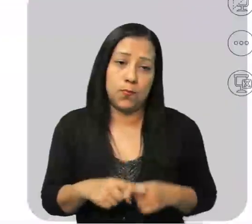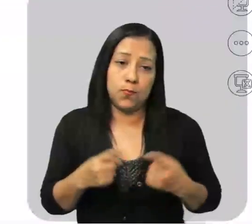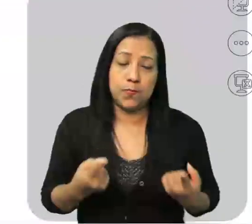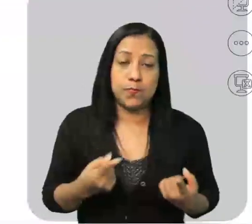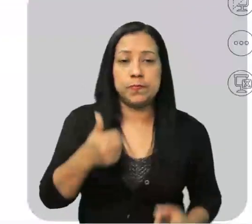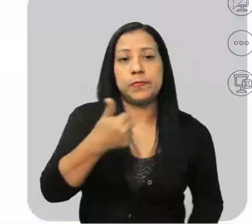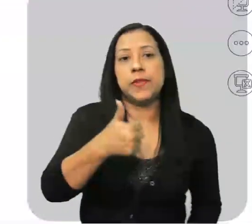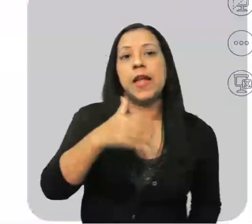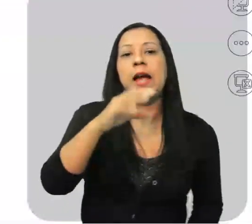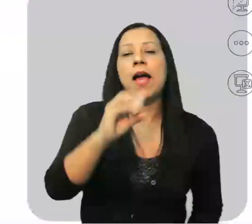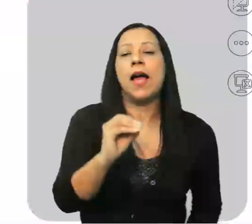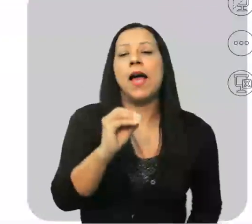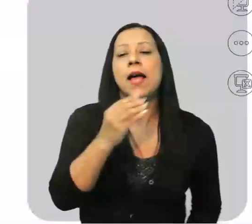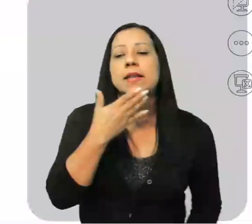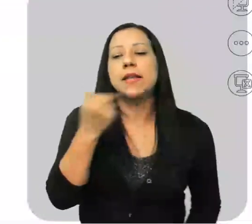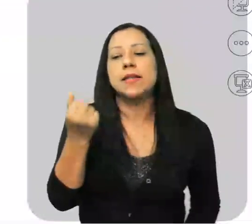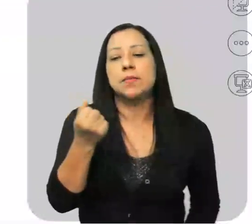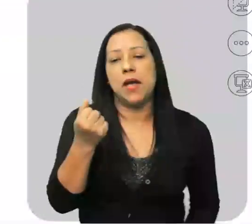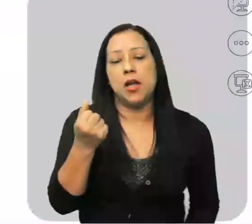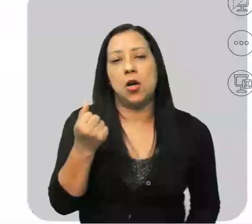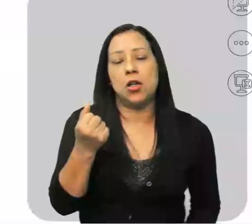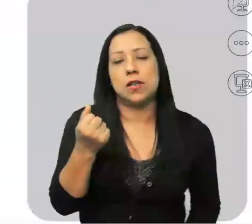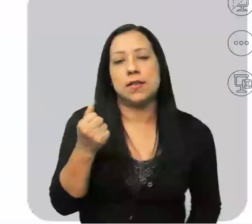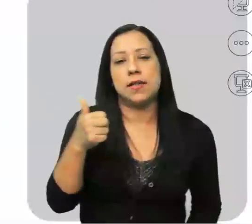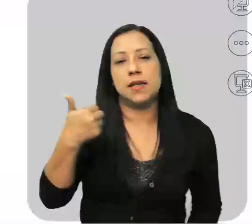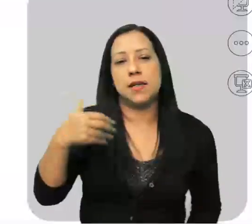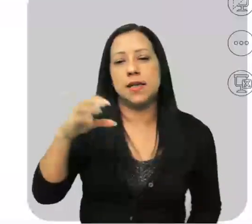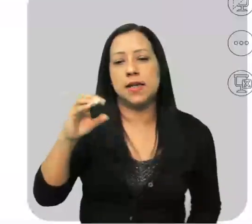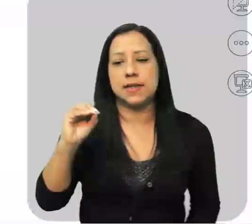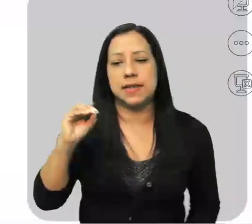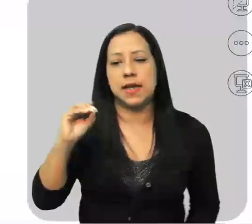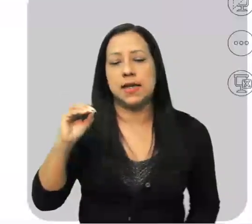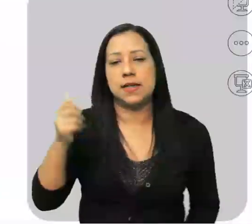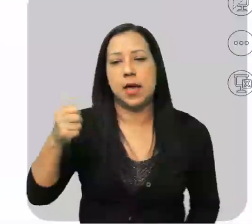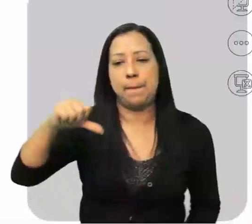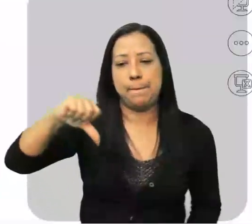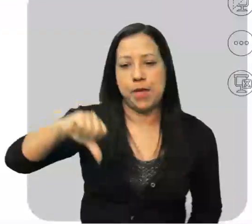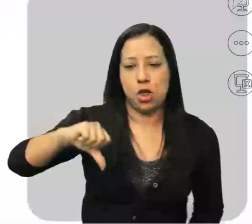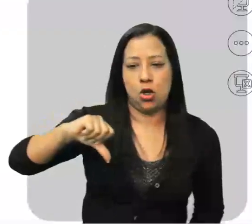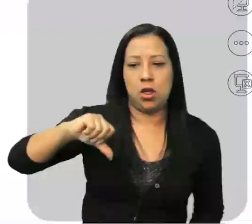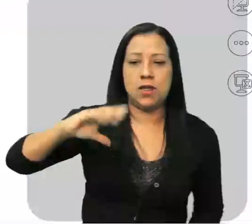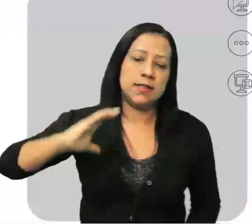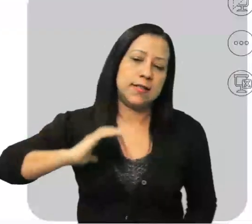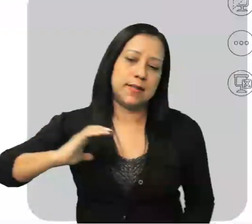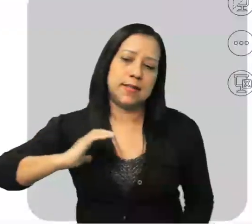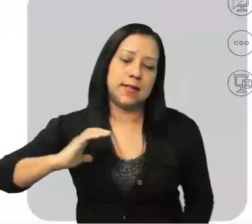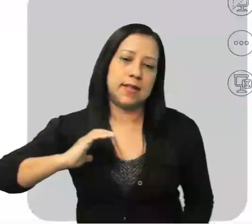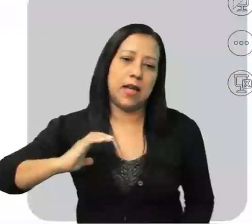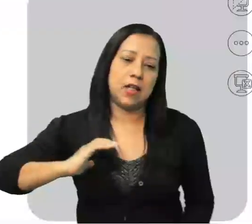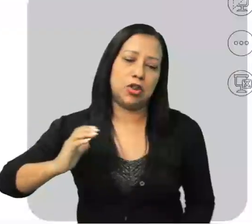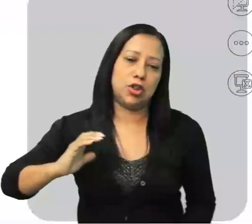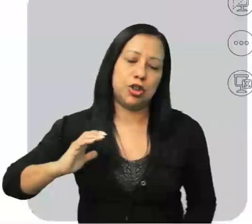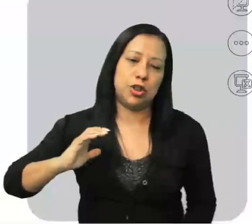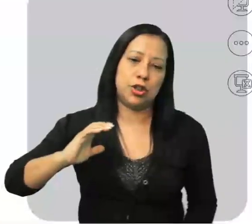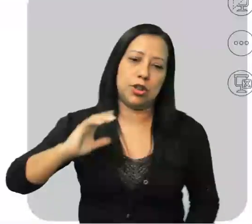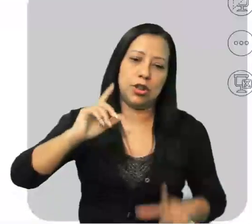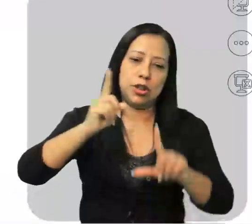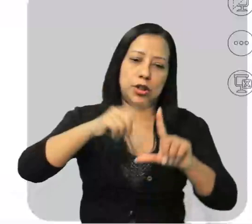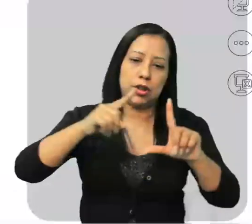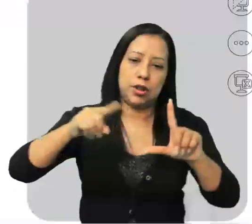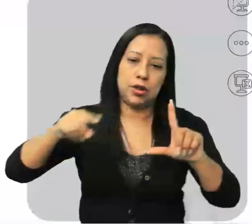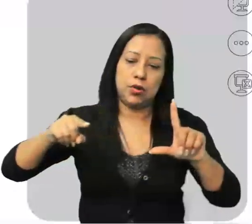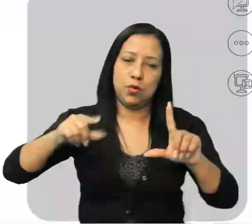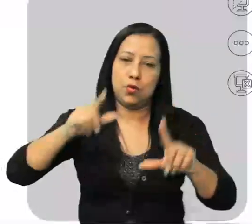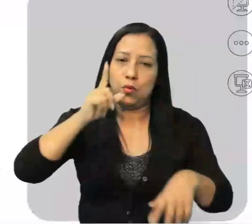Ok? Vamos lá. As 10 melhores e as 10 piores